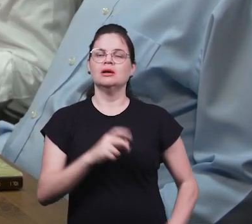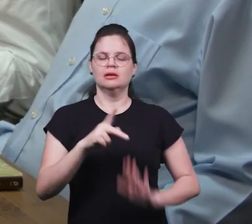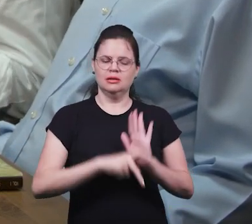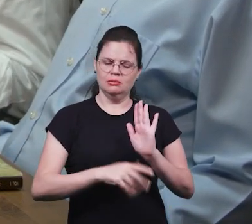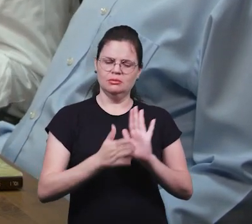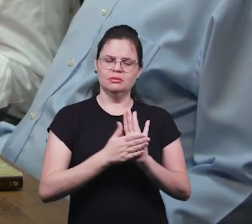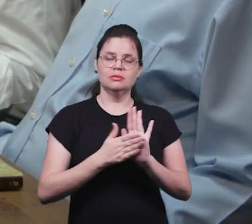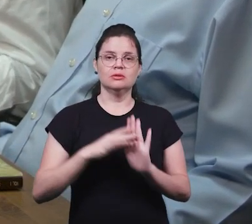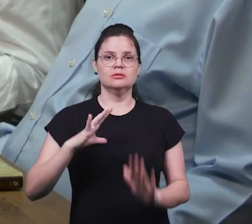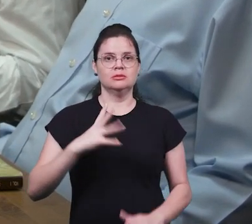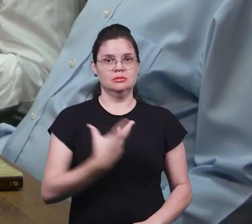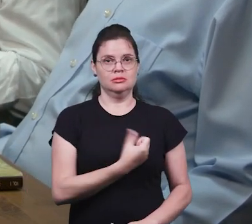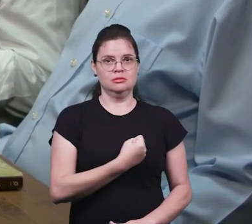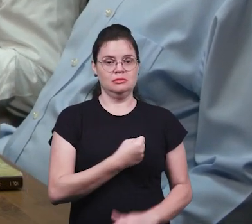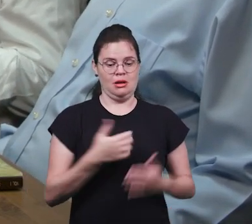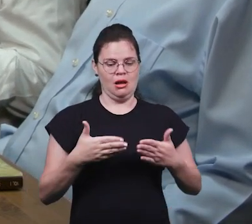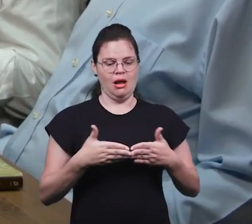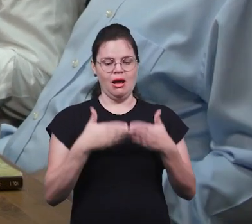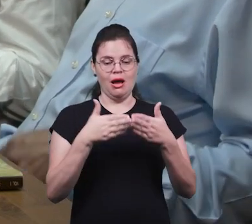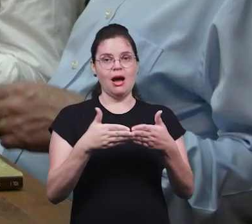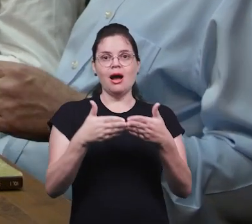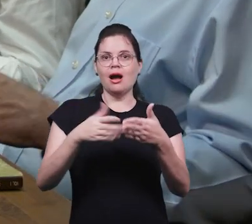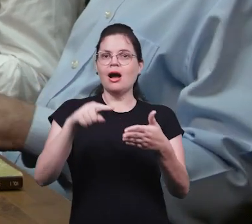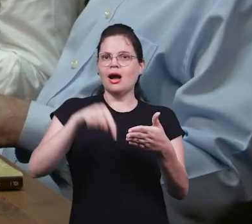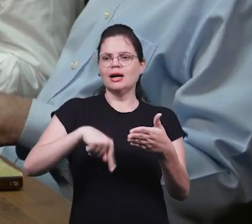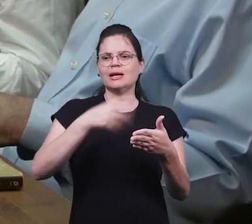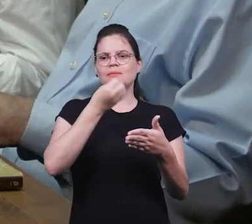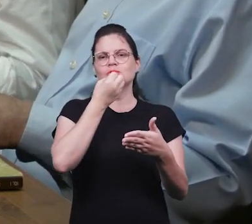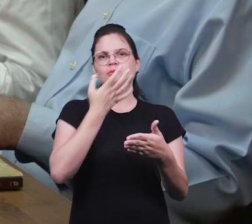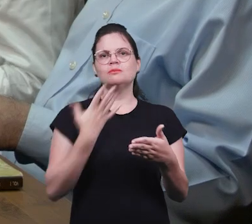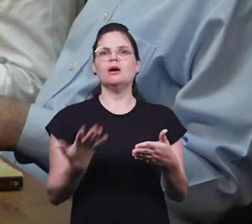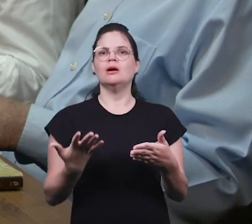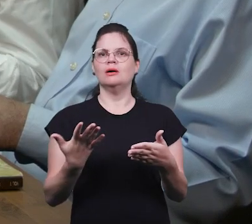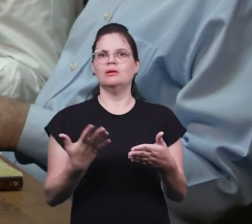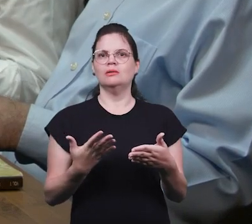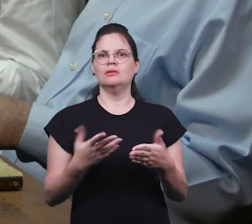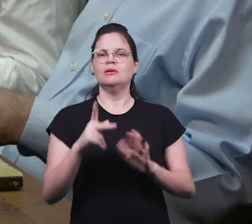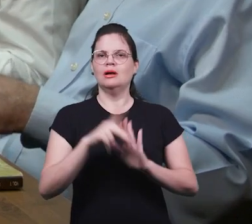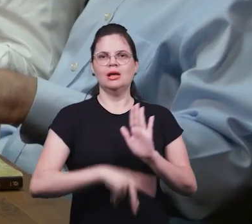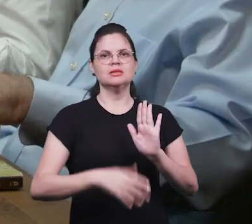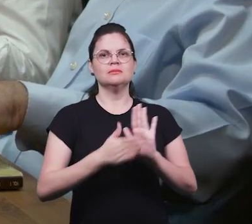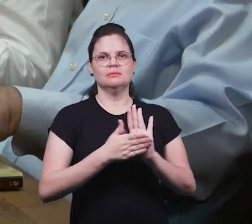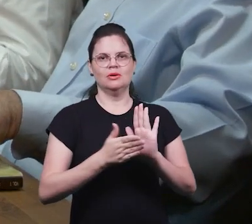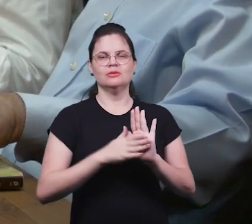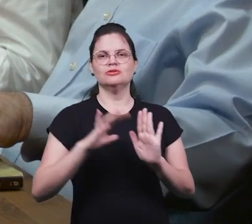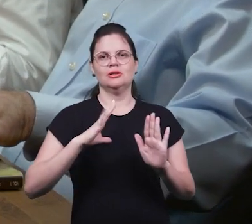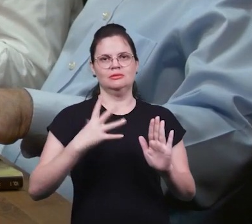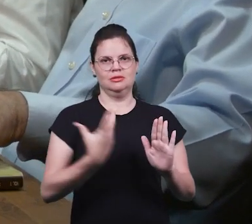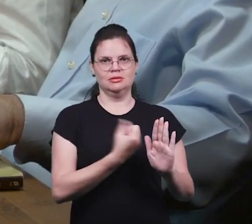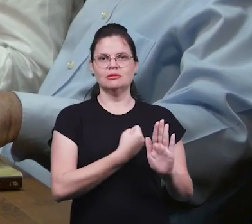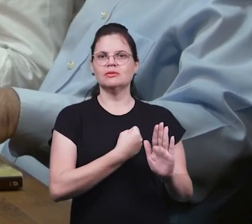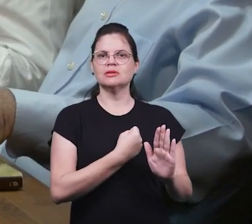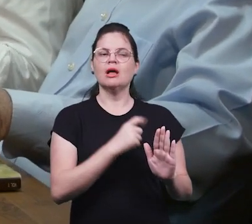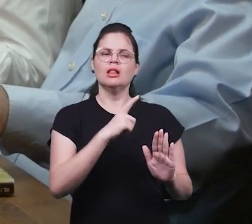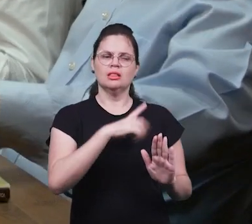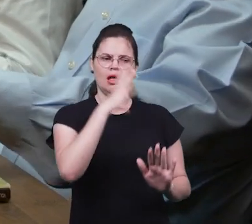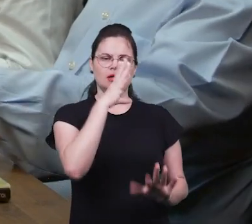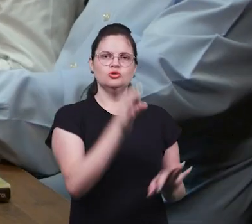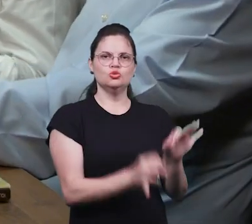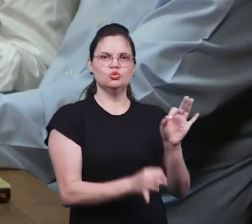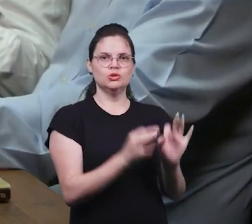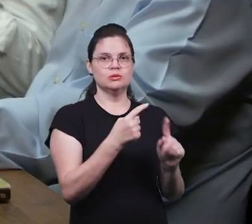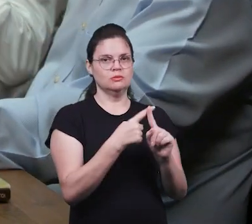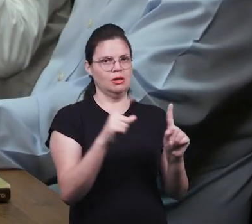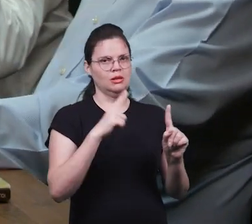salvação. E a arca fala de uma maneira muito bela desse projeto de salvação. Há um juízo, mas há misericórdia, há salvação, há uma